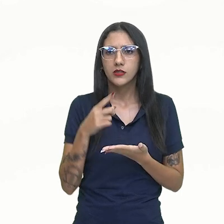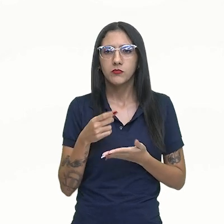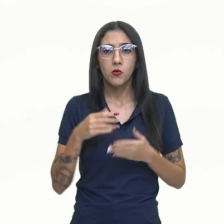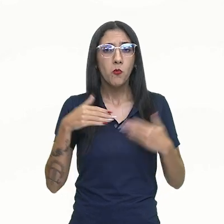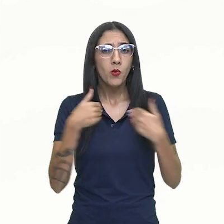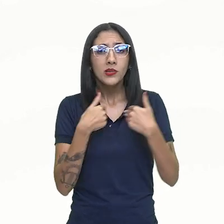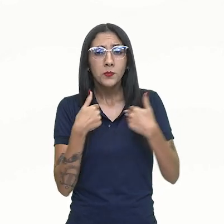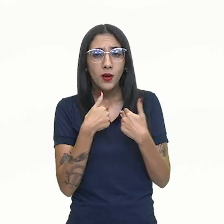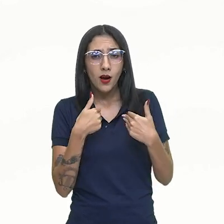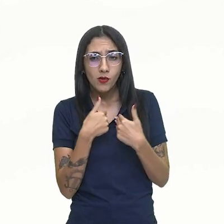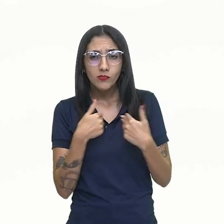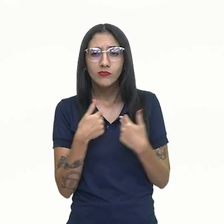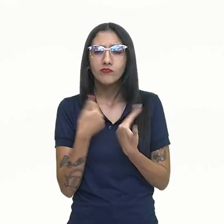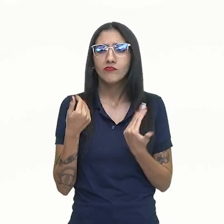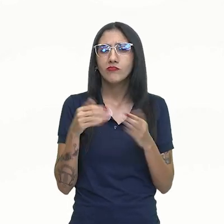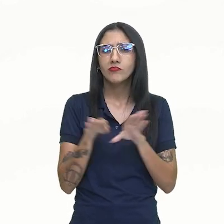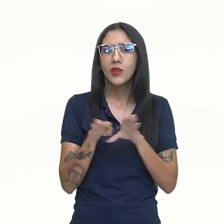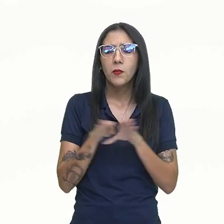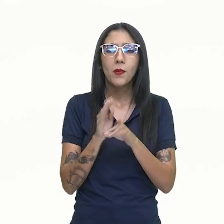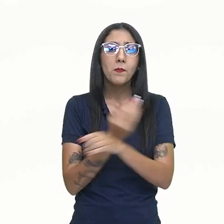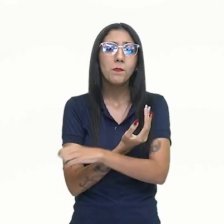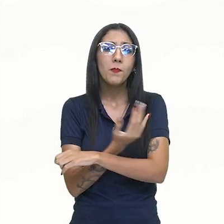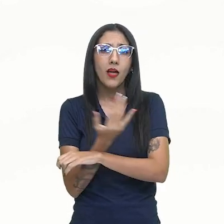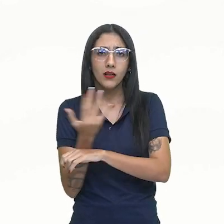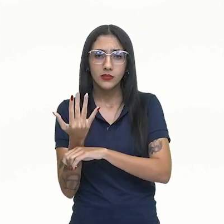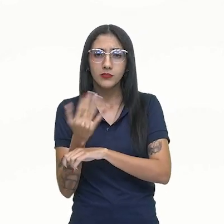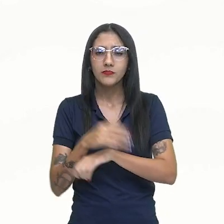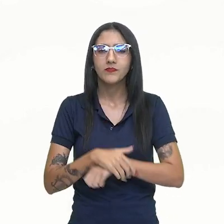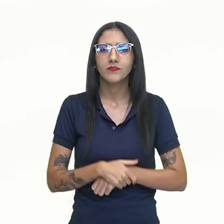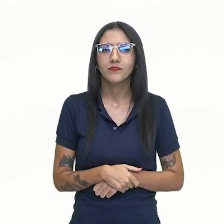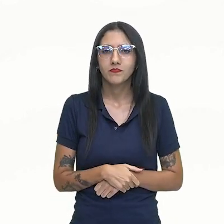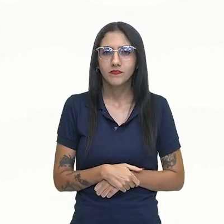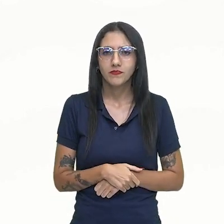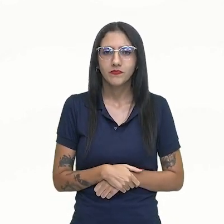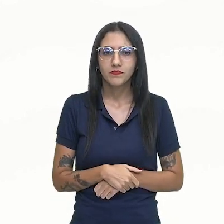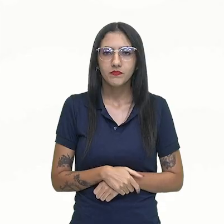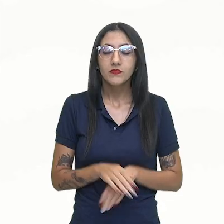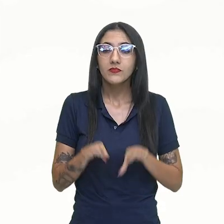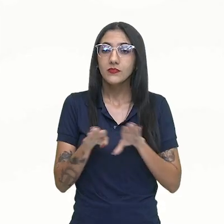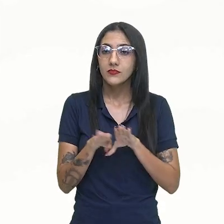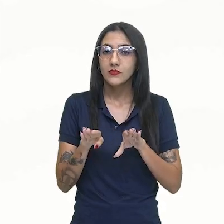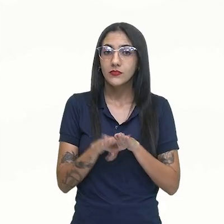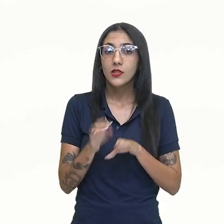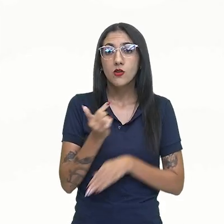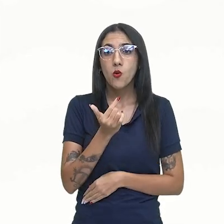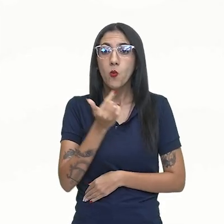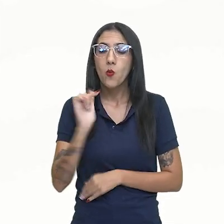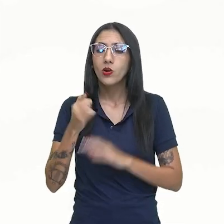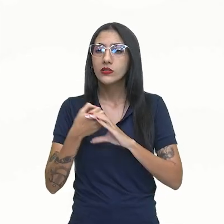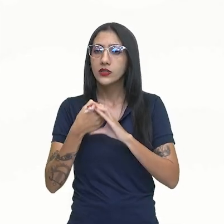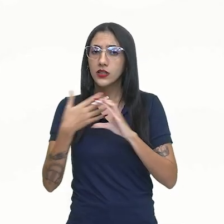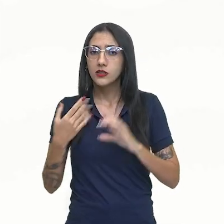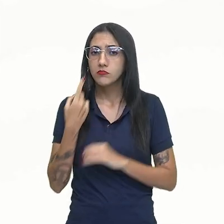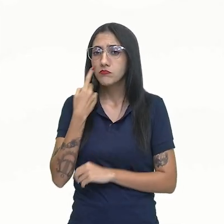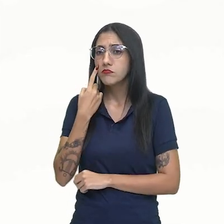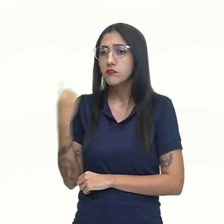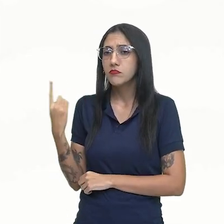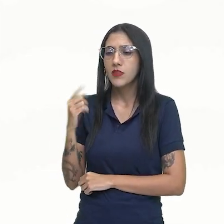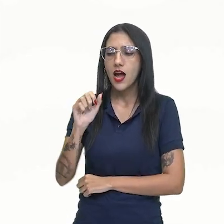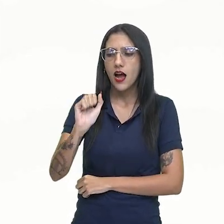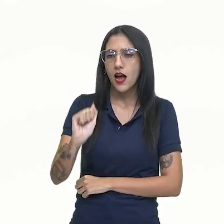e a capivara e as plantas que estão no ambiente. E também, né, ocorre essa interação com os